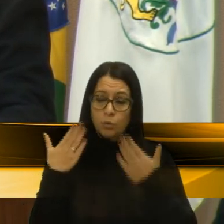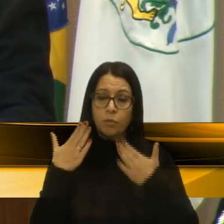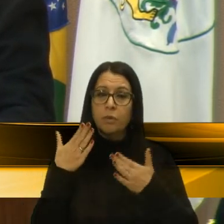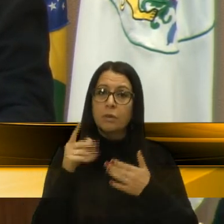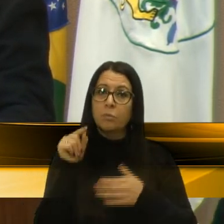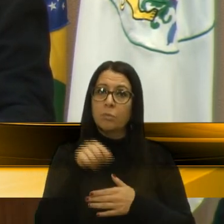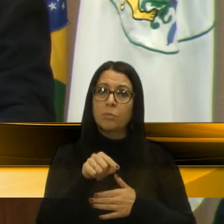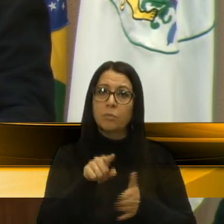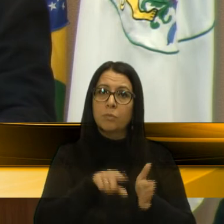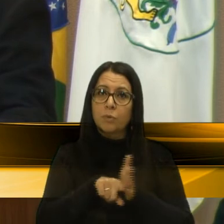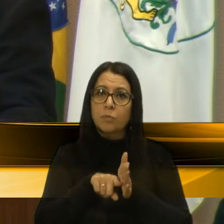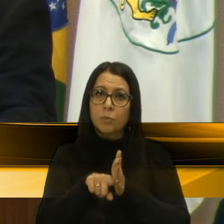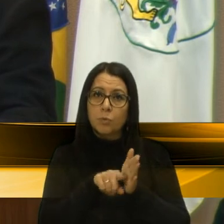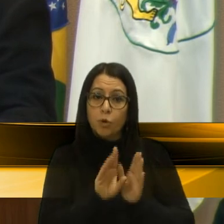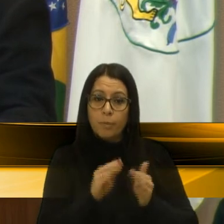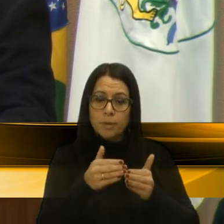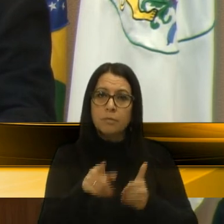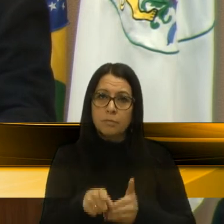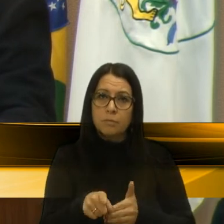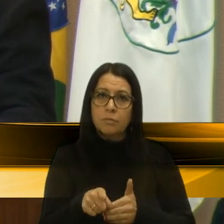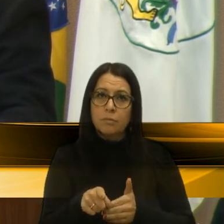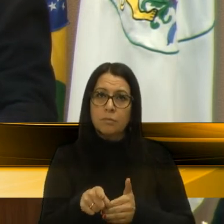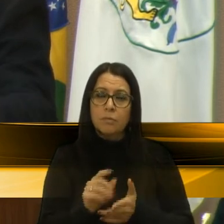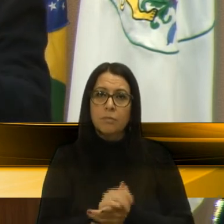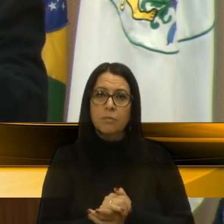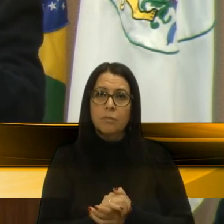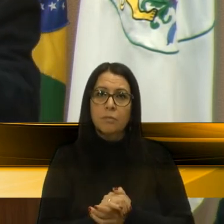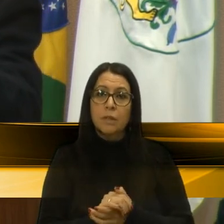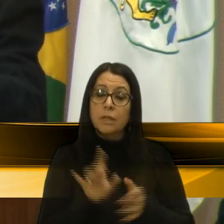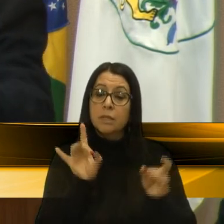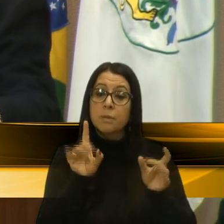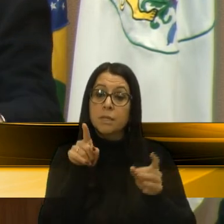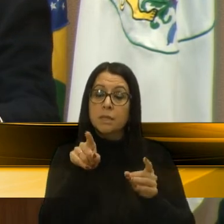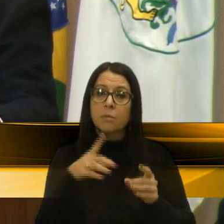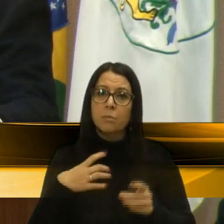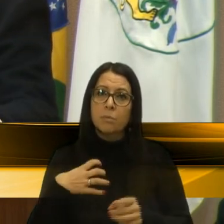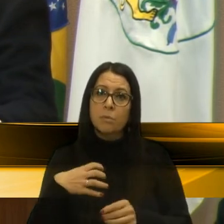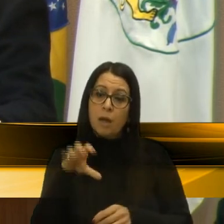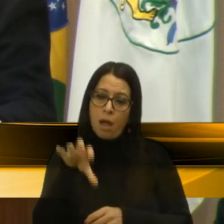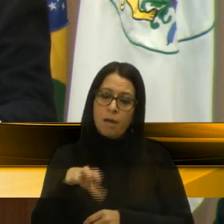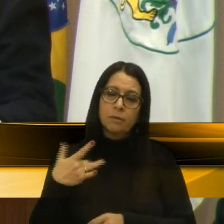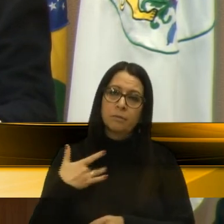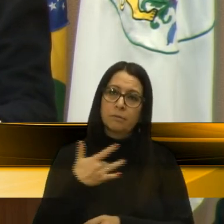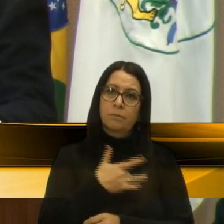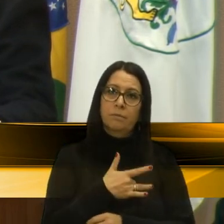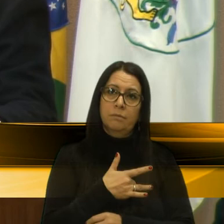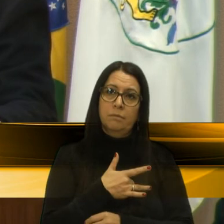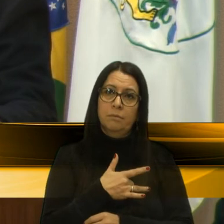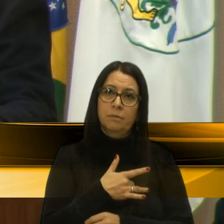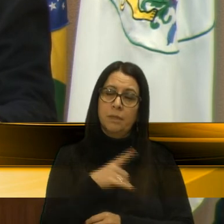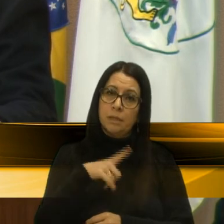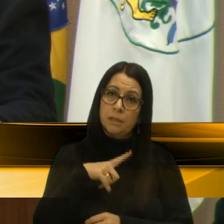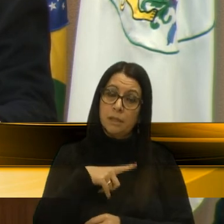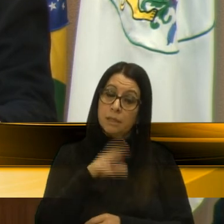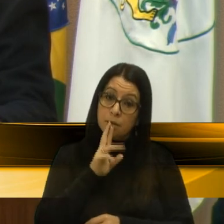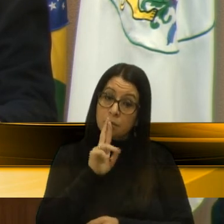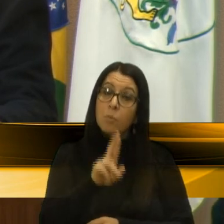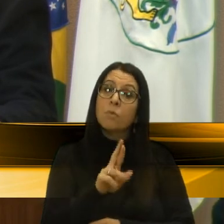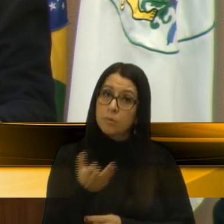para a questão da saúde. Né? Específica, eu acho que nós temos que ter responsabilidade, então já estou lançando aqui